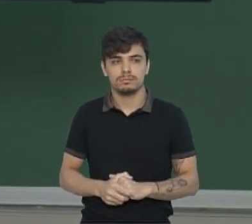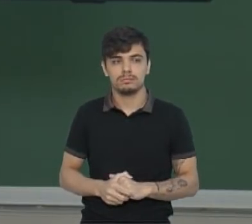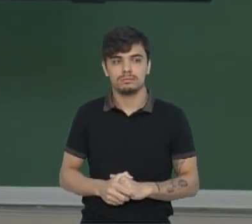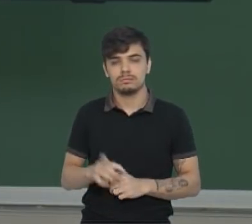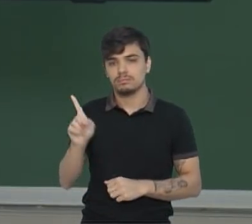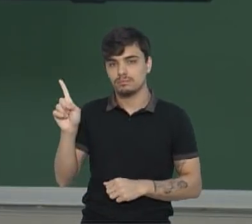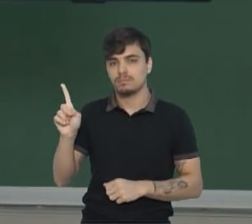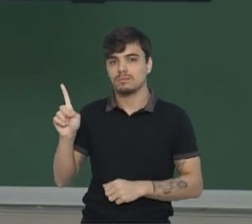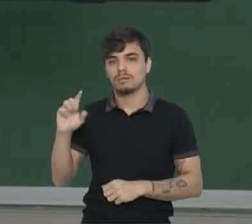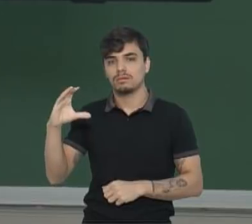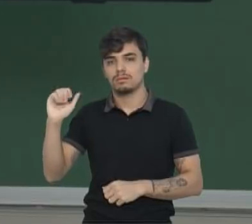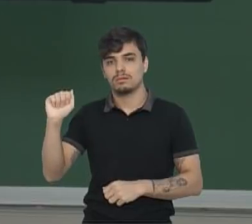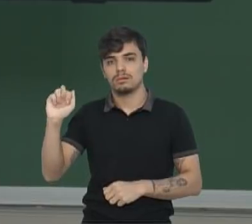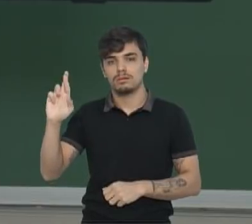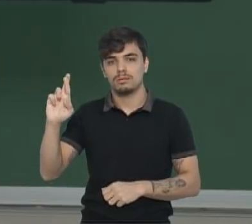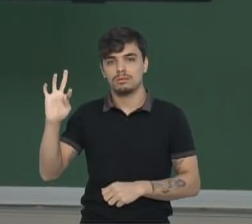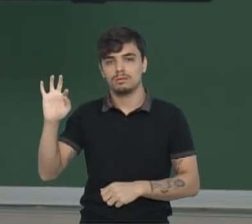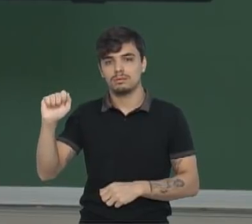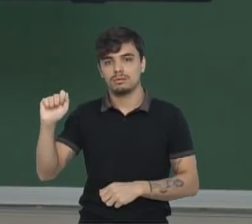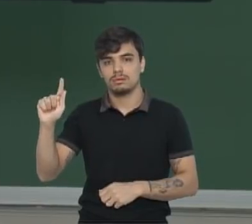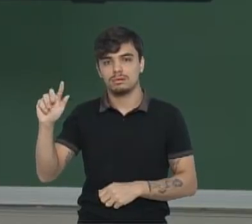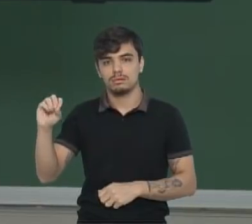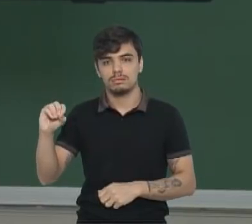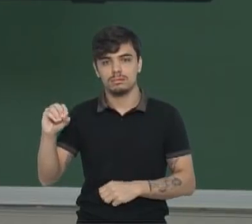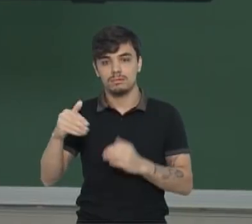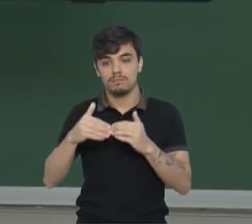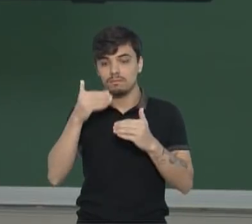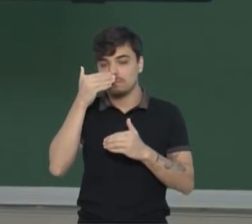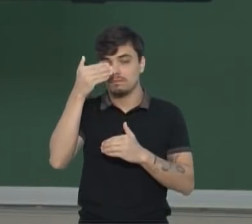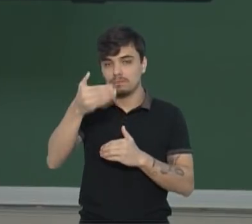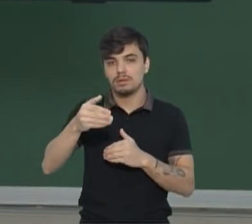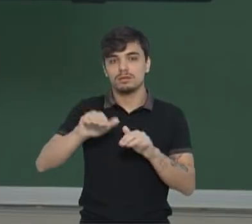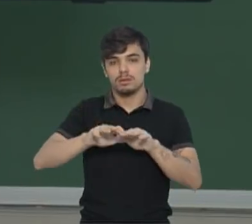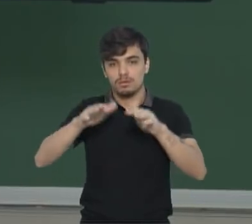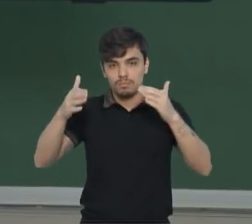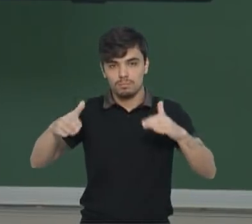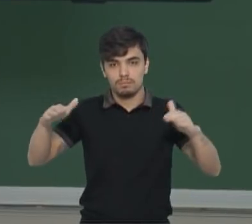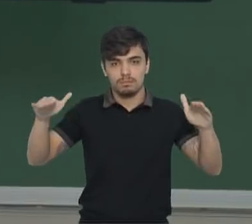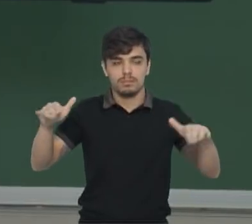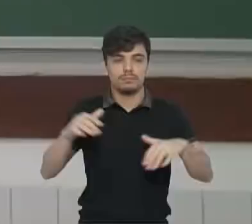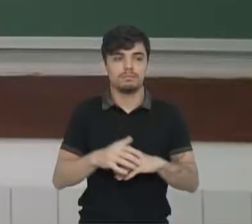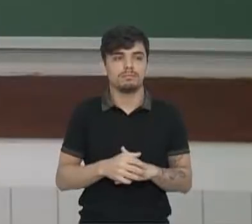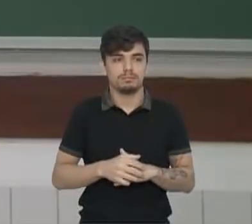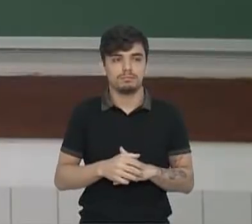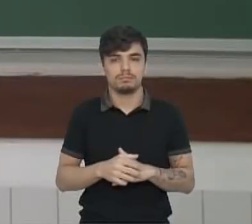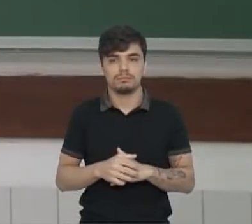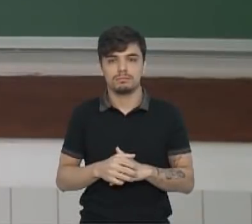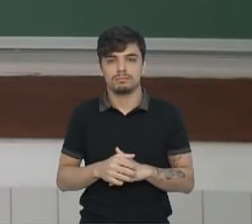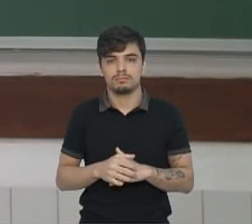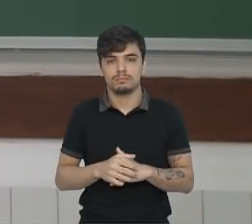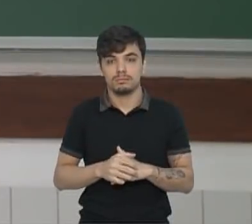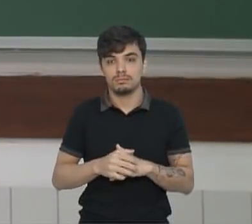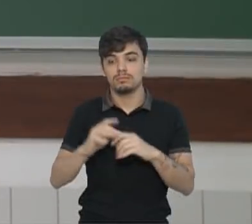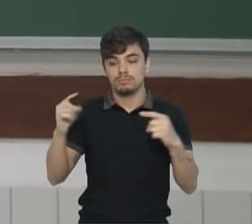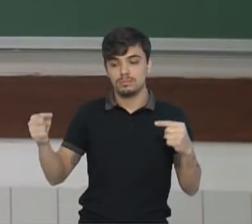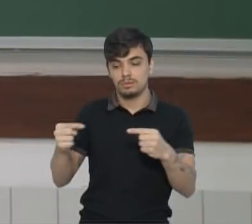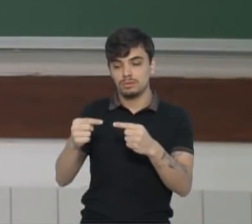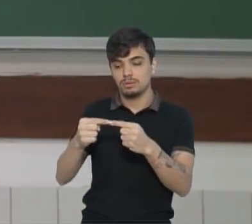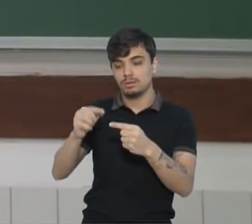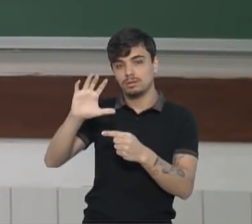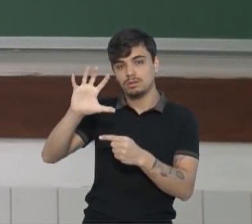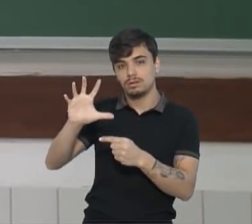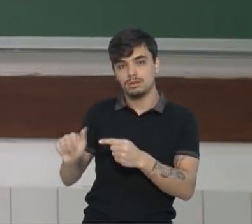que está de frente para o mar Mediterrâneo, então liga a África à Europa. Então é um ponto estratégico e extremamente